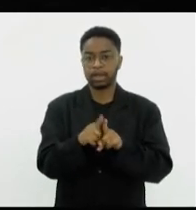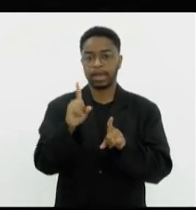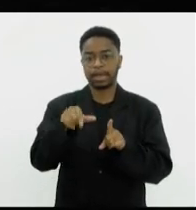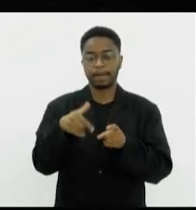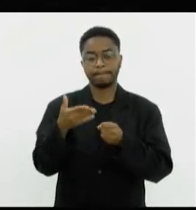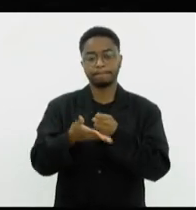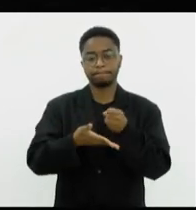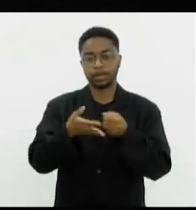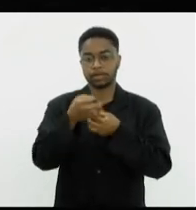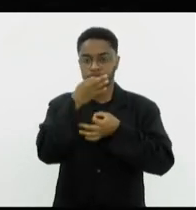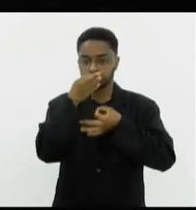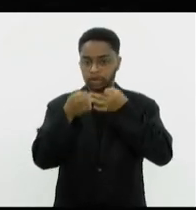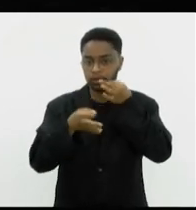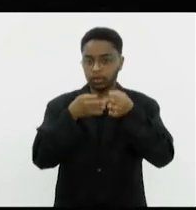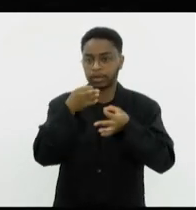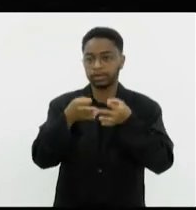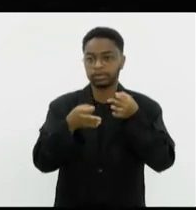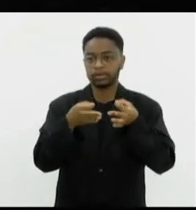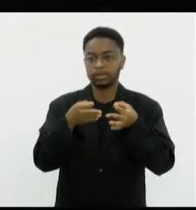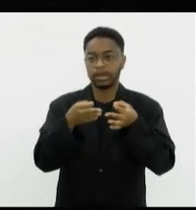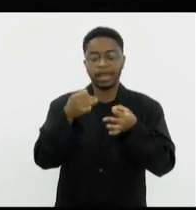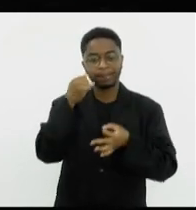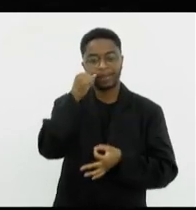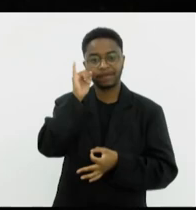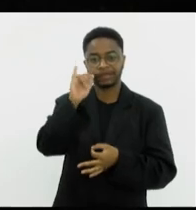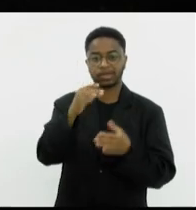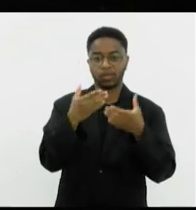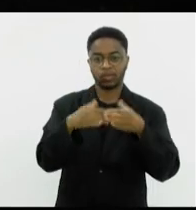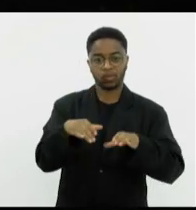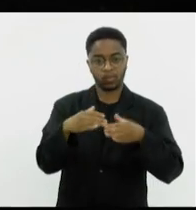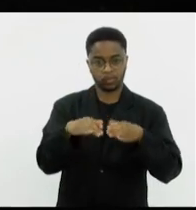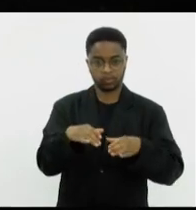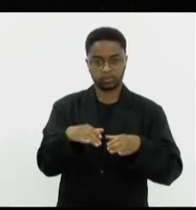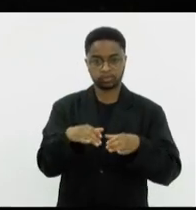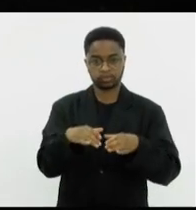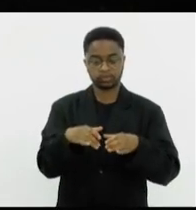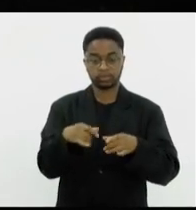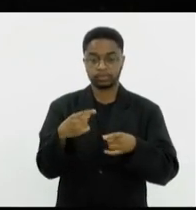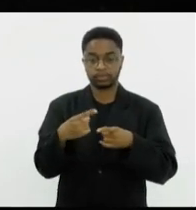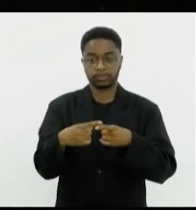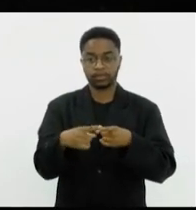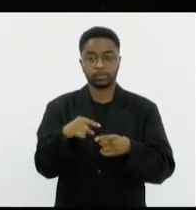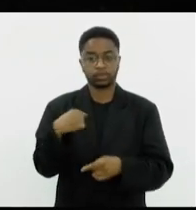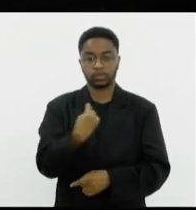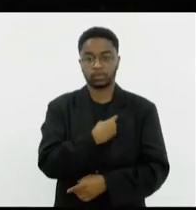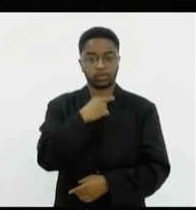de argumento para não fazer concurso público, não é? Para a gente não